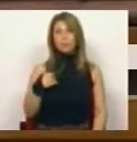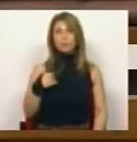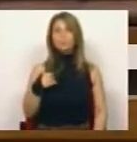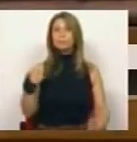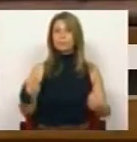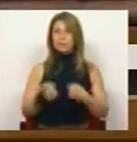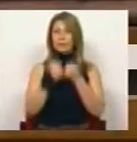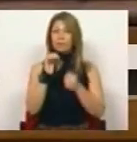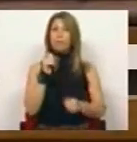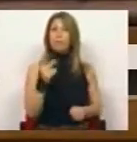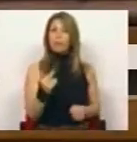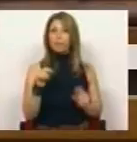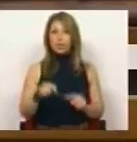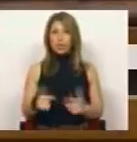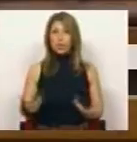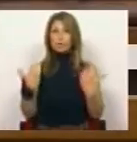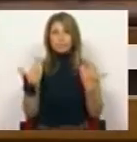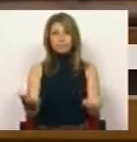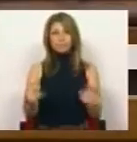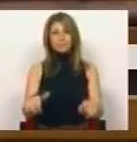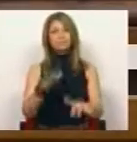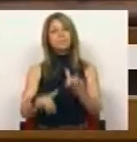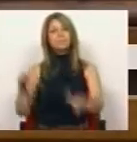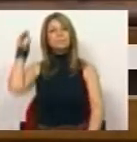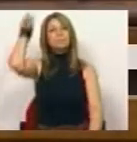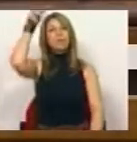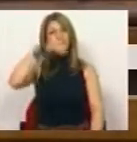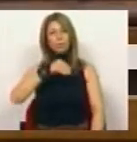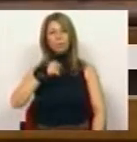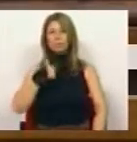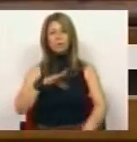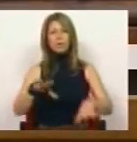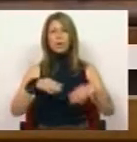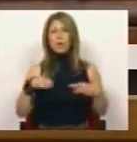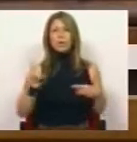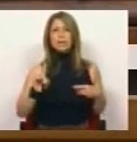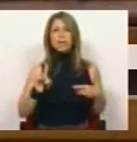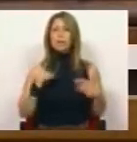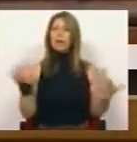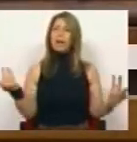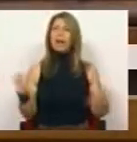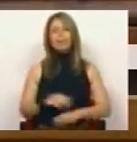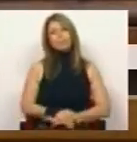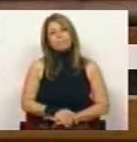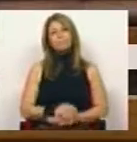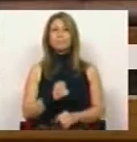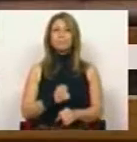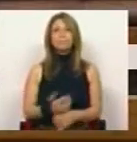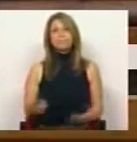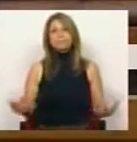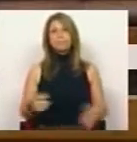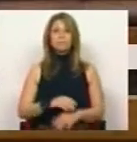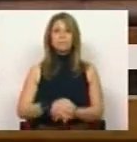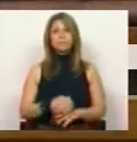que o PEV hoje coloca à Assembleia da República é que não aceitemos a passividade perante um problema que precisa de